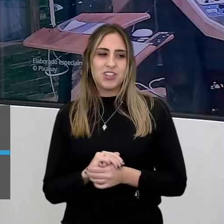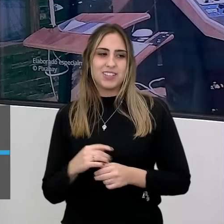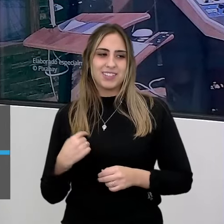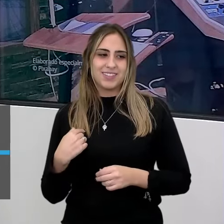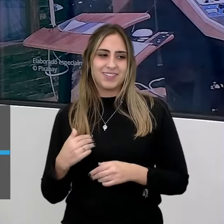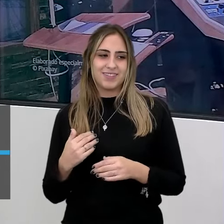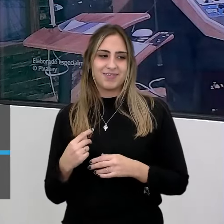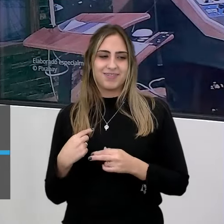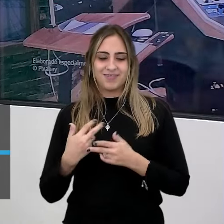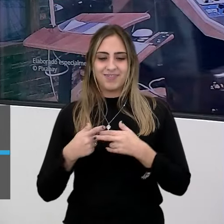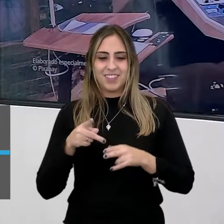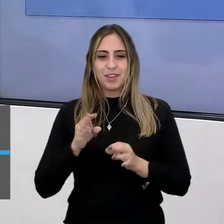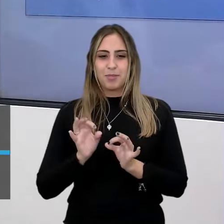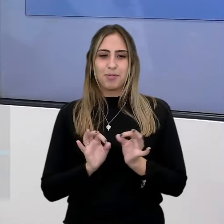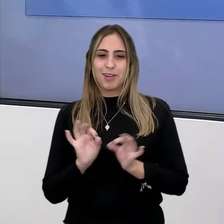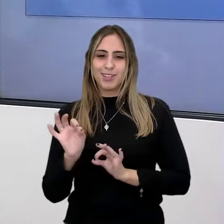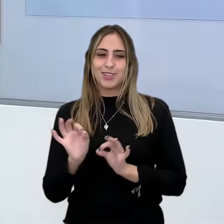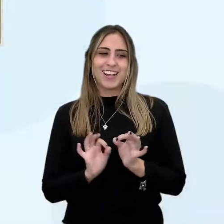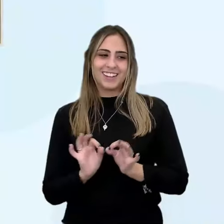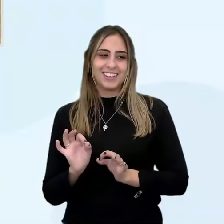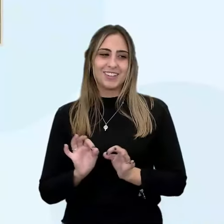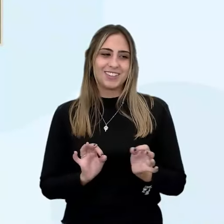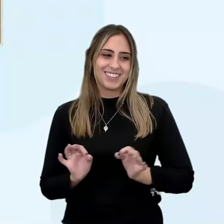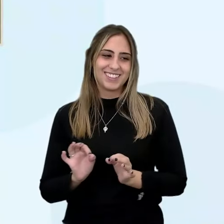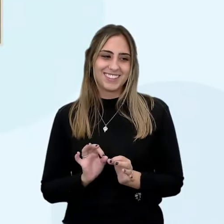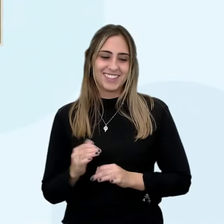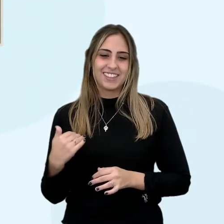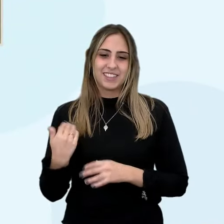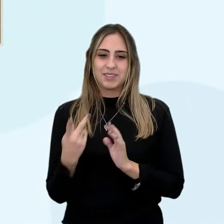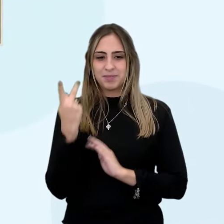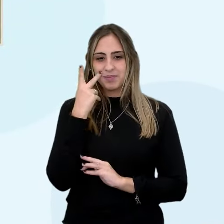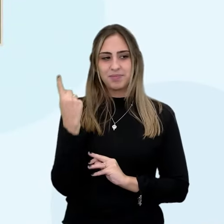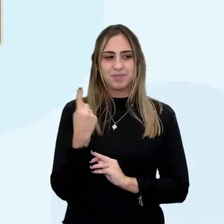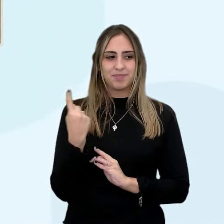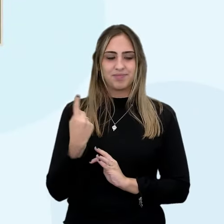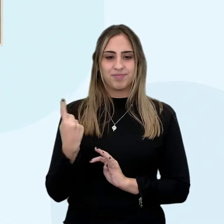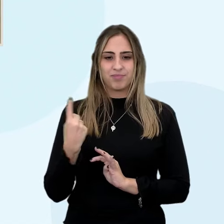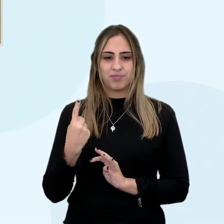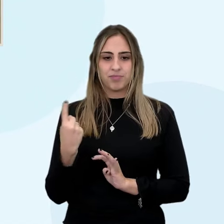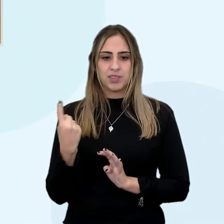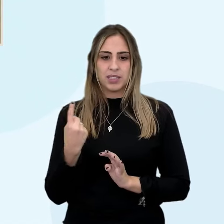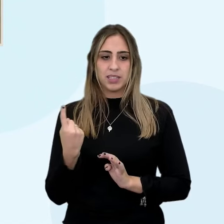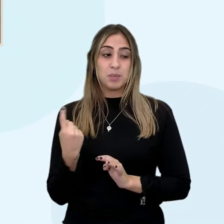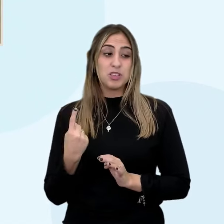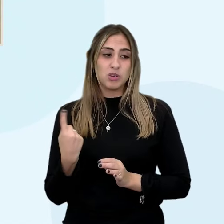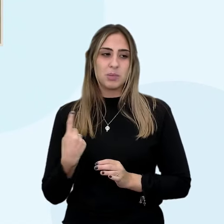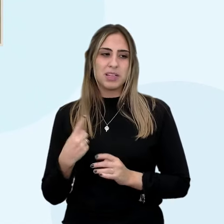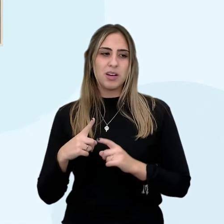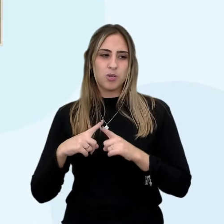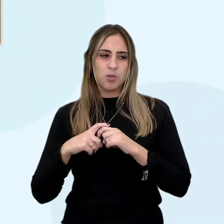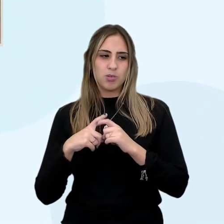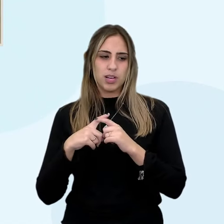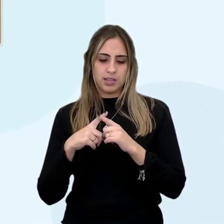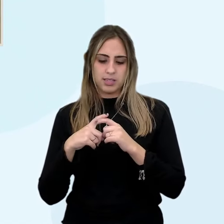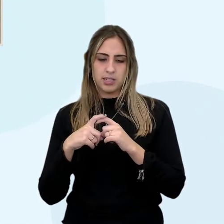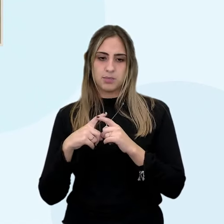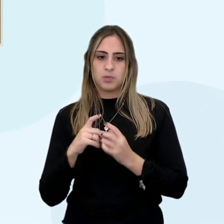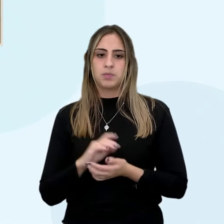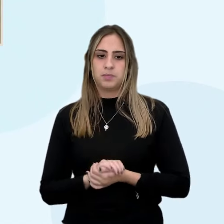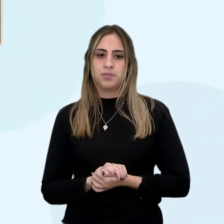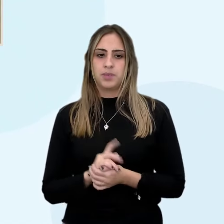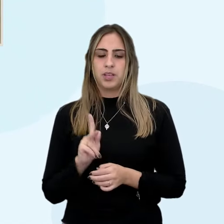bastante interessantes sobre a vida dele a primeira primeiro olha só que importante aqui ela primeiro aqui ó olha só